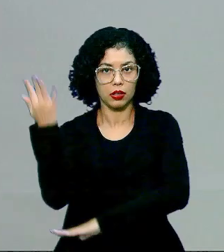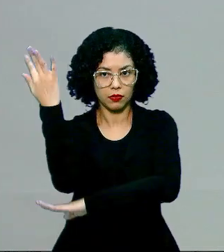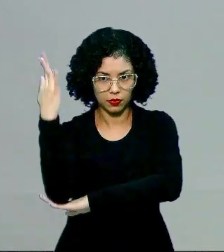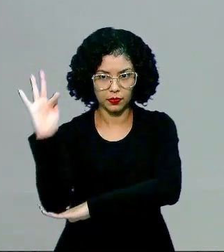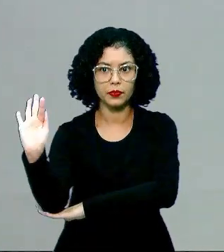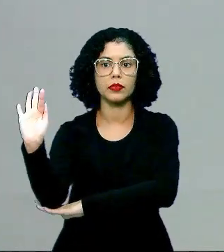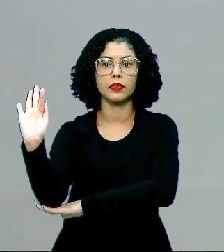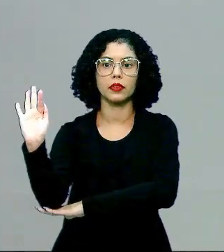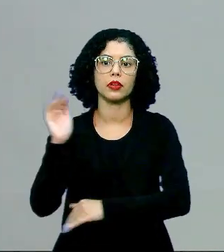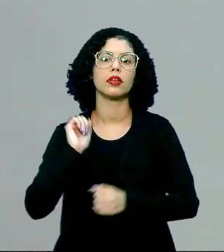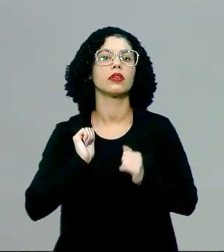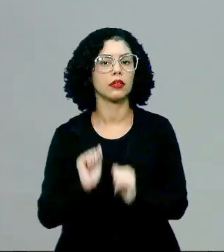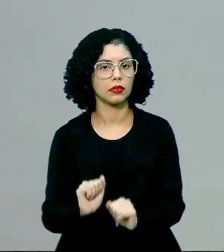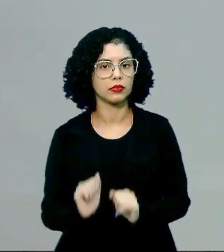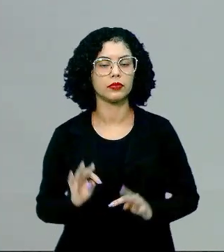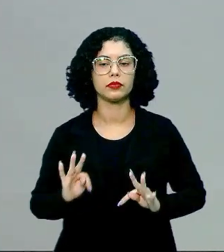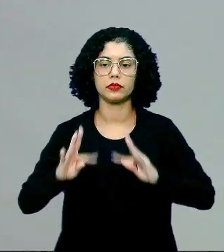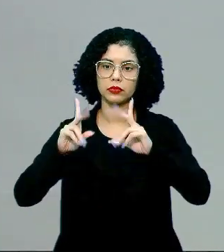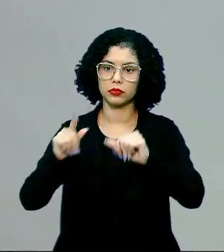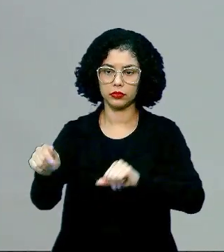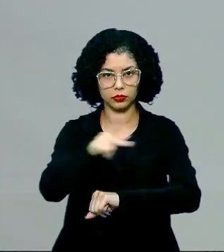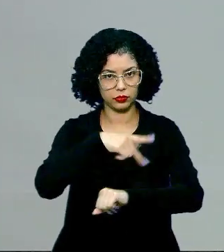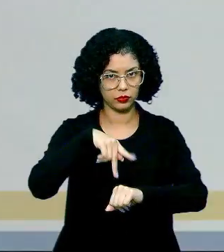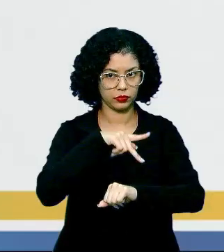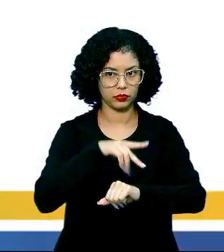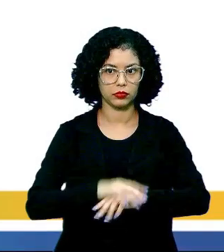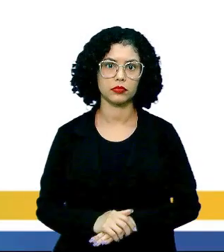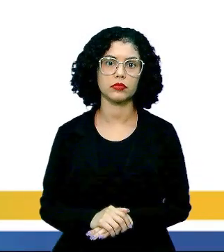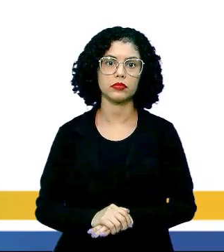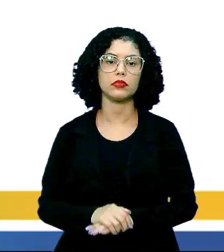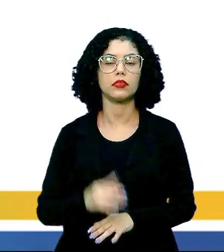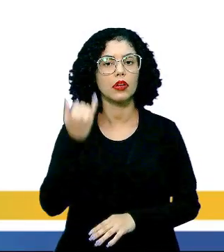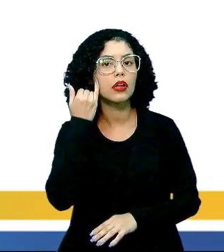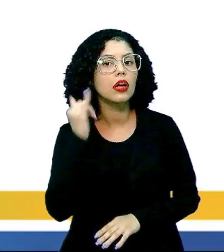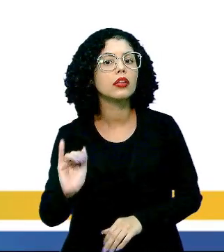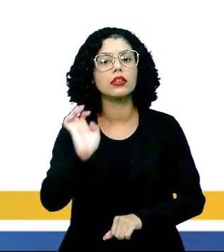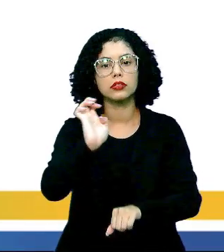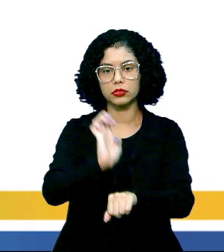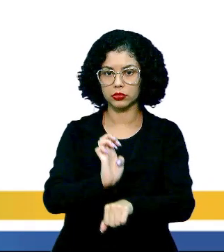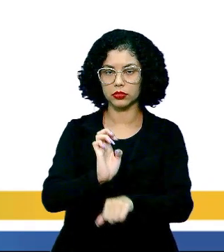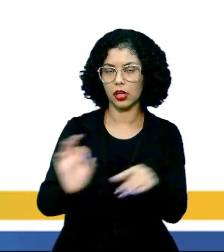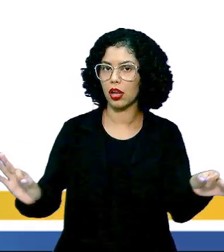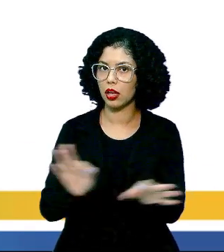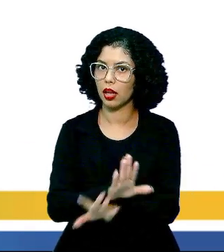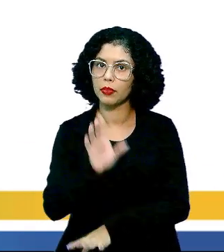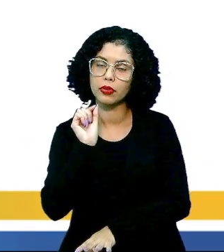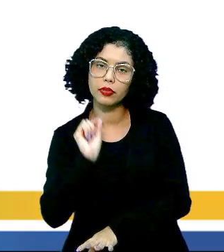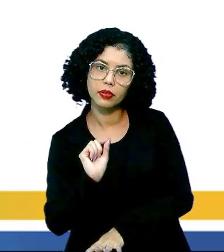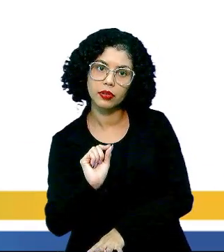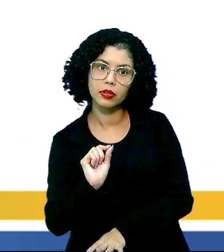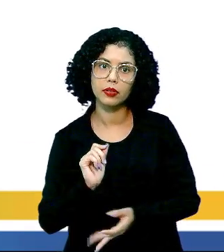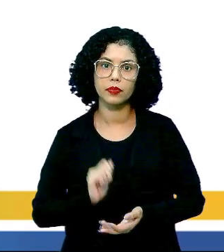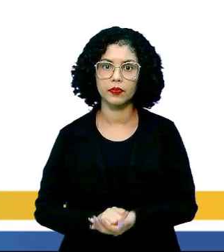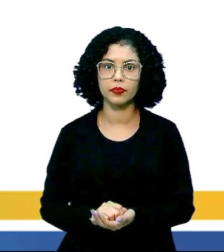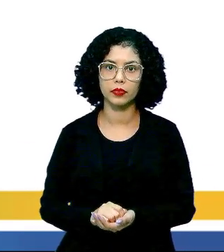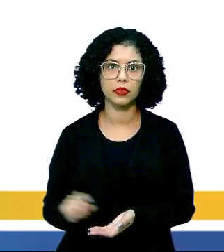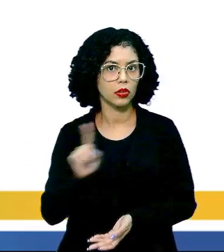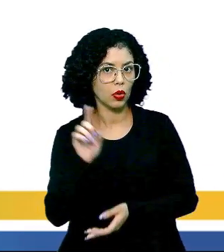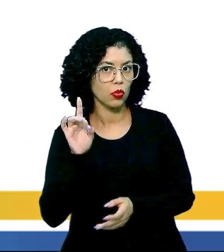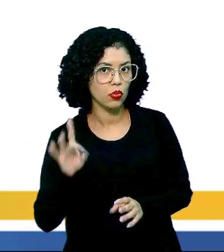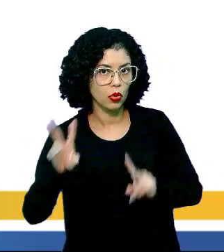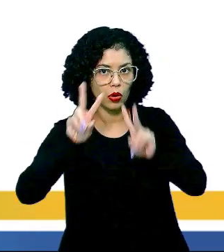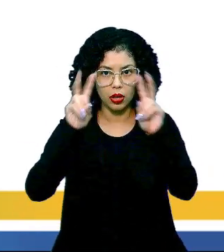federal para poder reger todo o país. A ideia de Estado acaba sendo, digamos assim, não